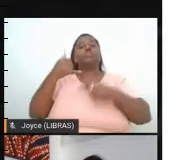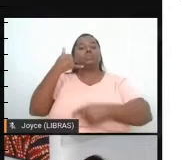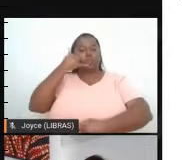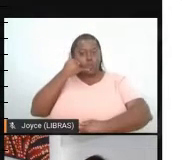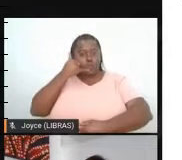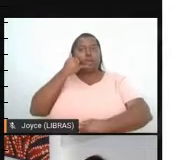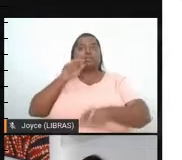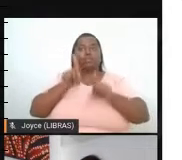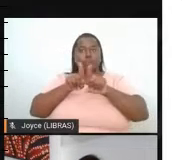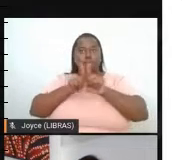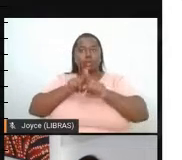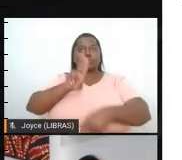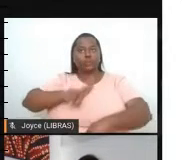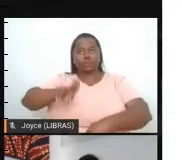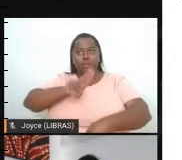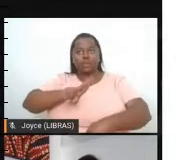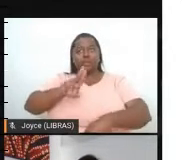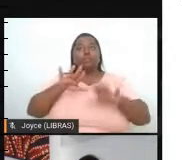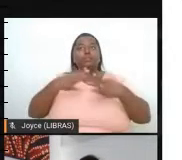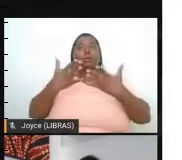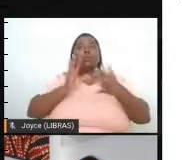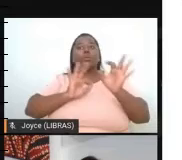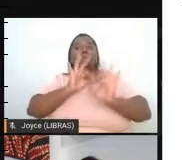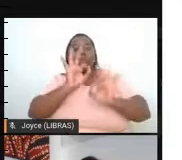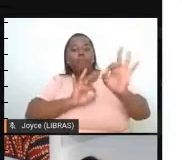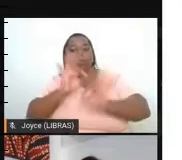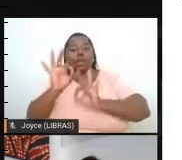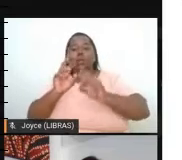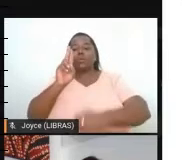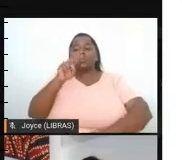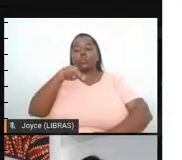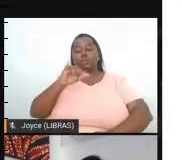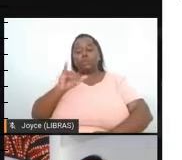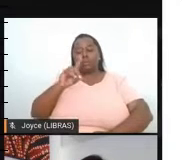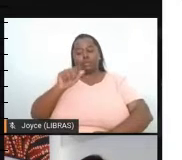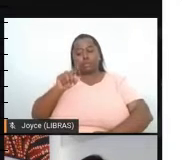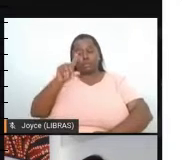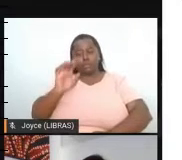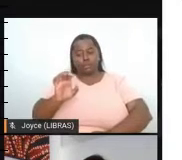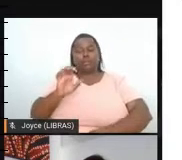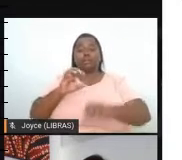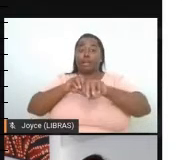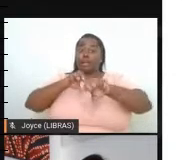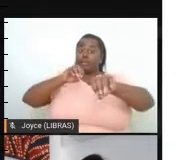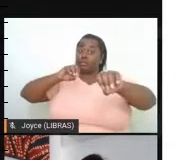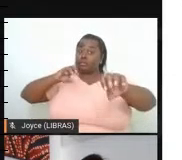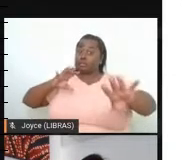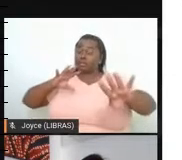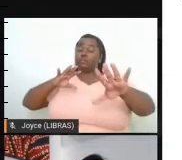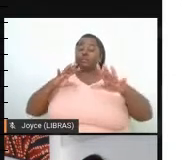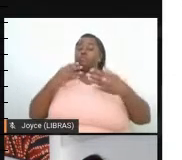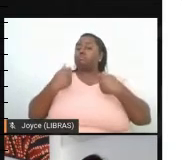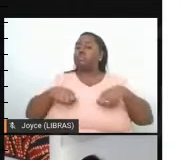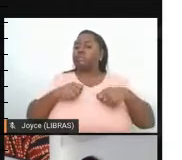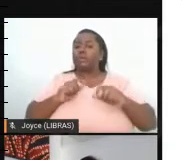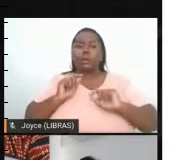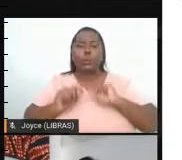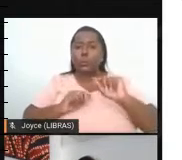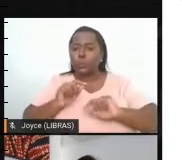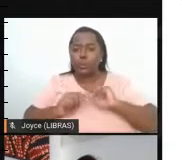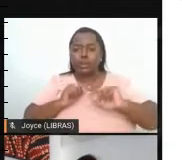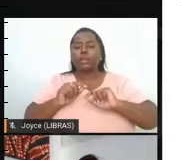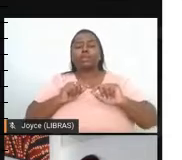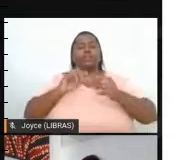essas unidades, né, para a gente fazer isso, né, de forma à distância, a gente precisa de atividades para ver